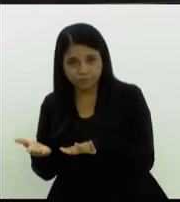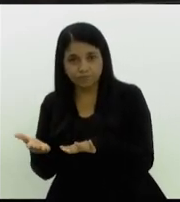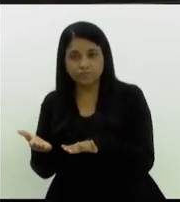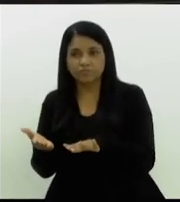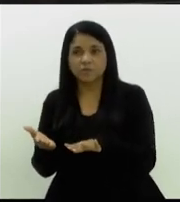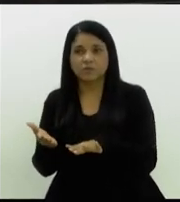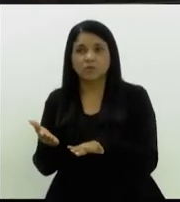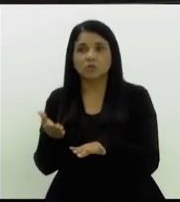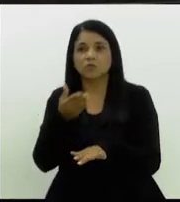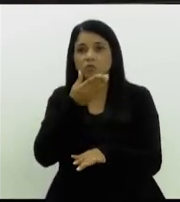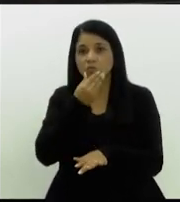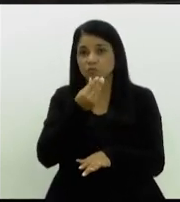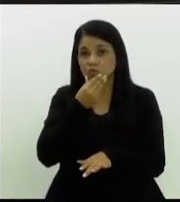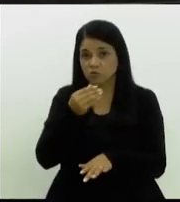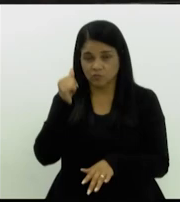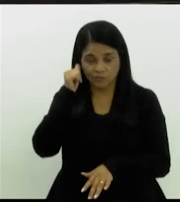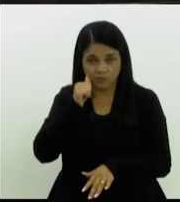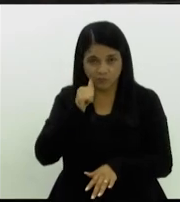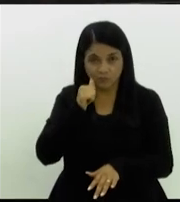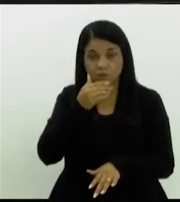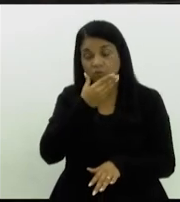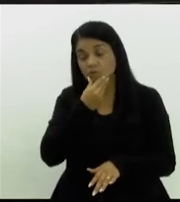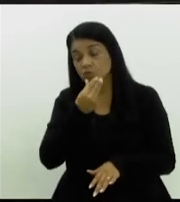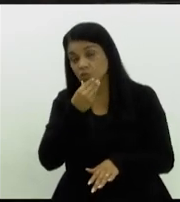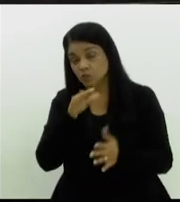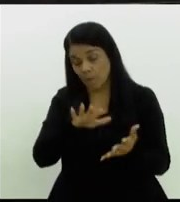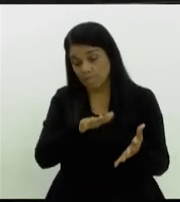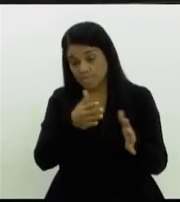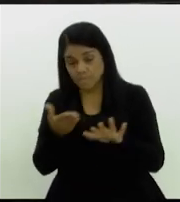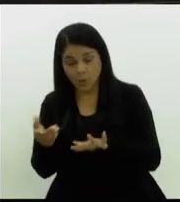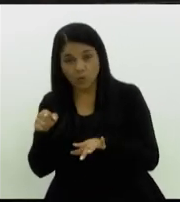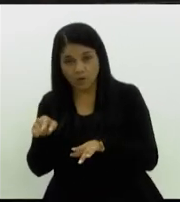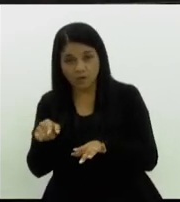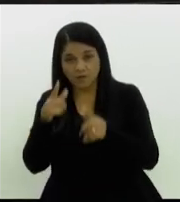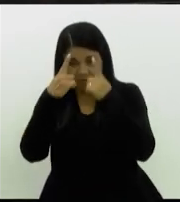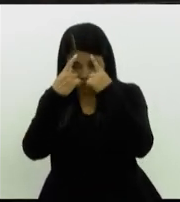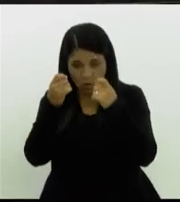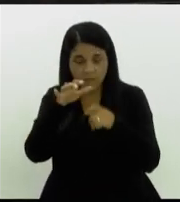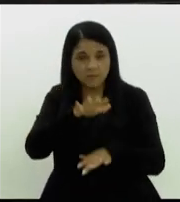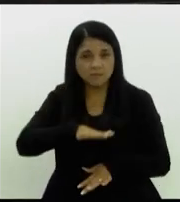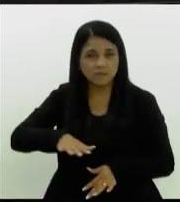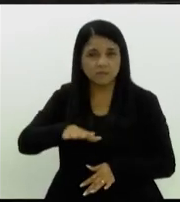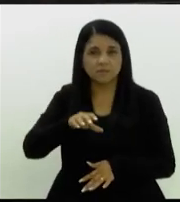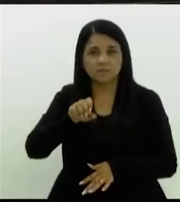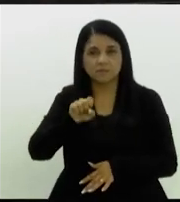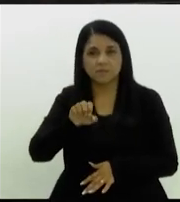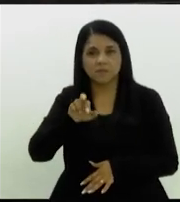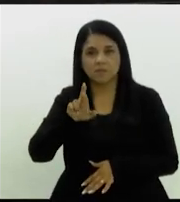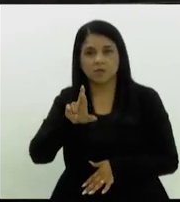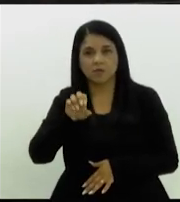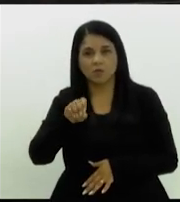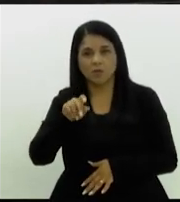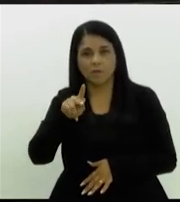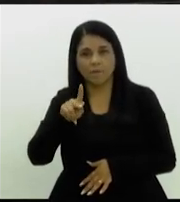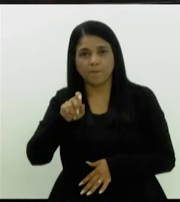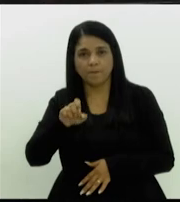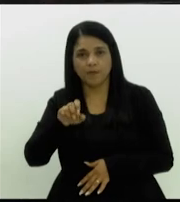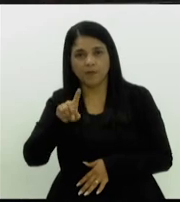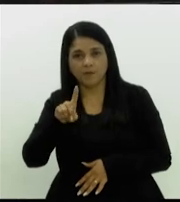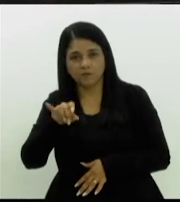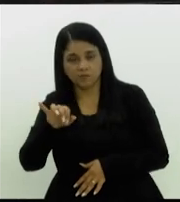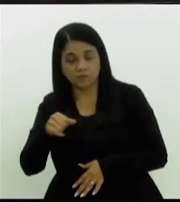Rural, tendo entendimento de toda a complexidade e violências ali daquele território, um local que recebe uma